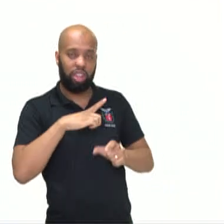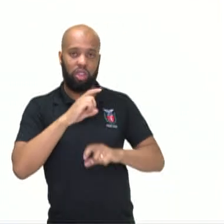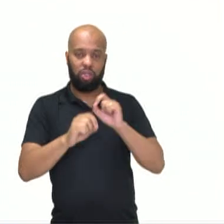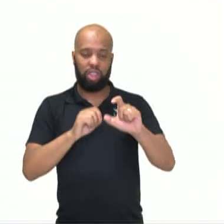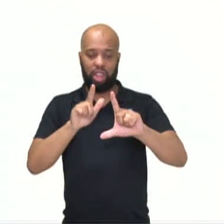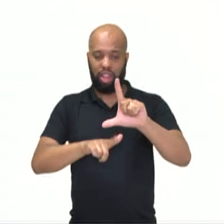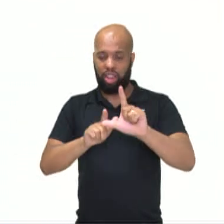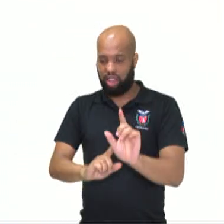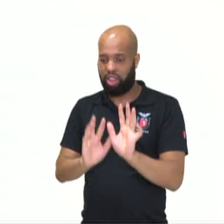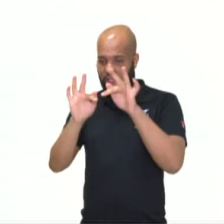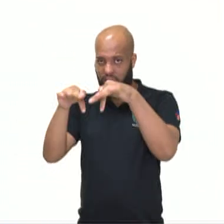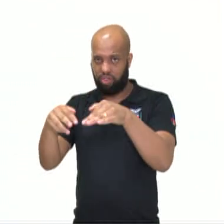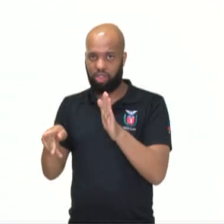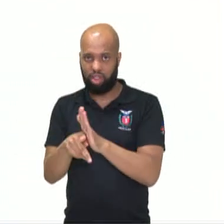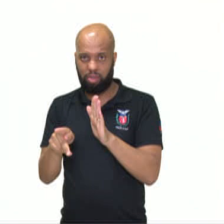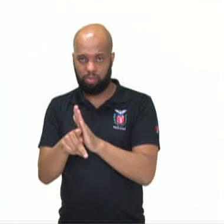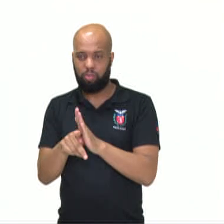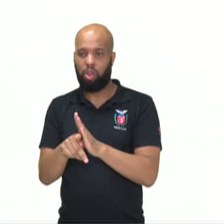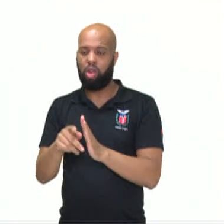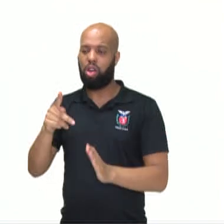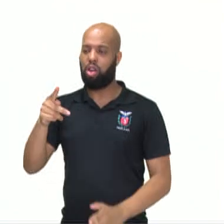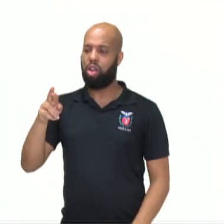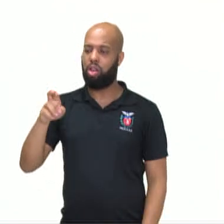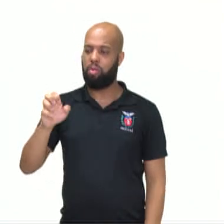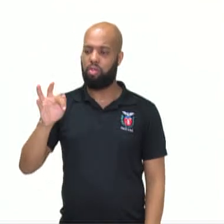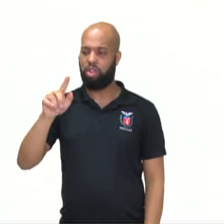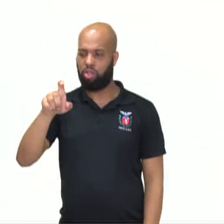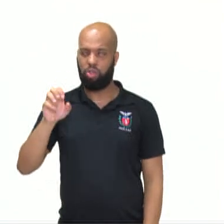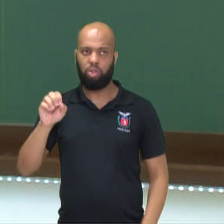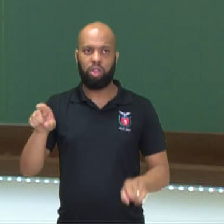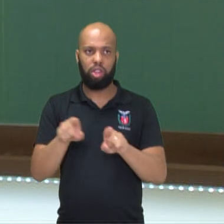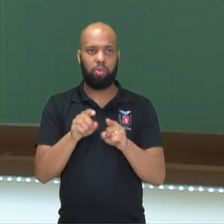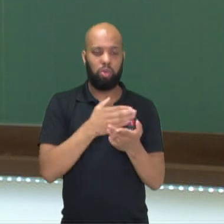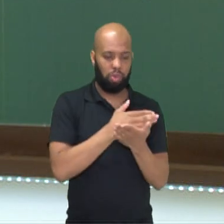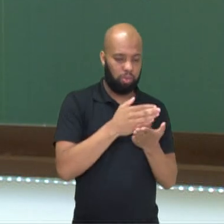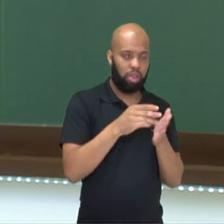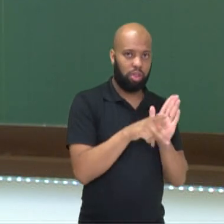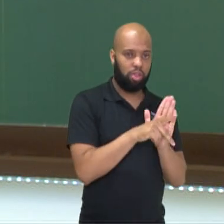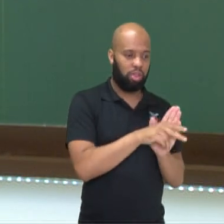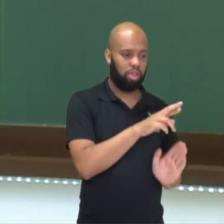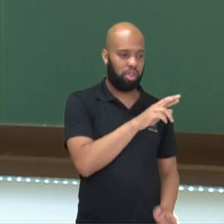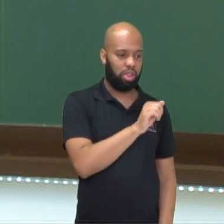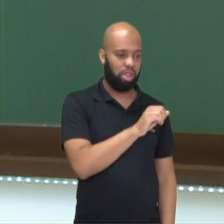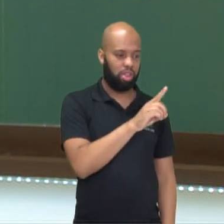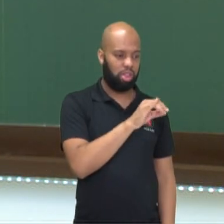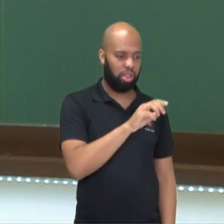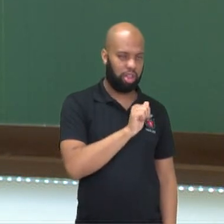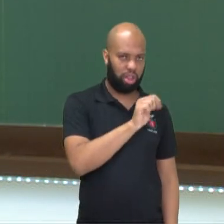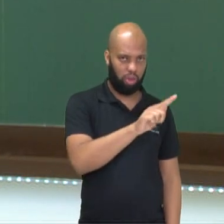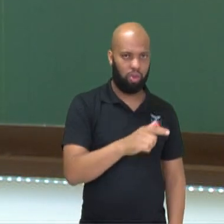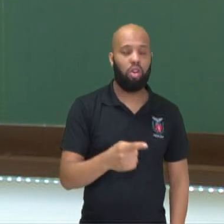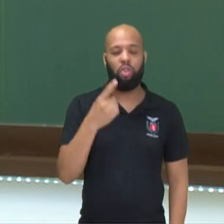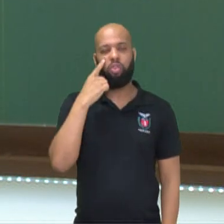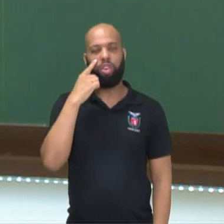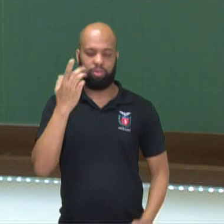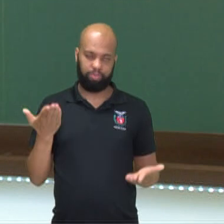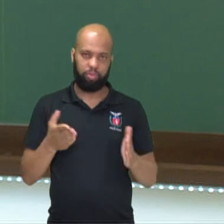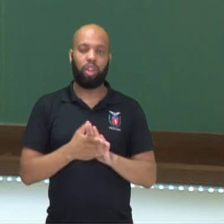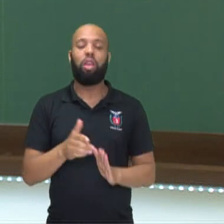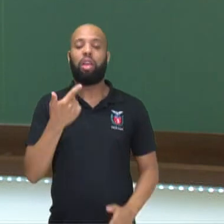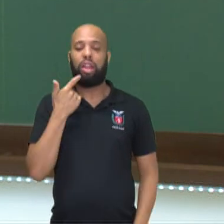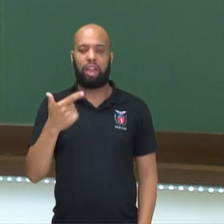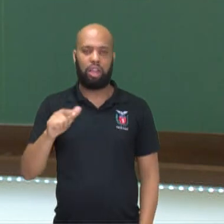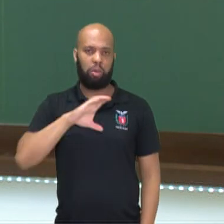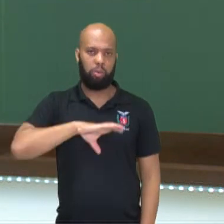do prefixo e a inicial do radical. Vamos falar um pouquinho aqui, prefixo e radical. A língua portuguesa, como